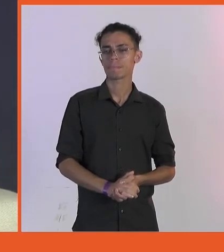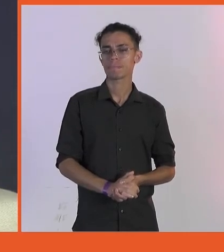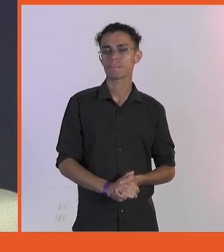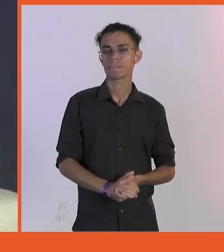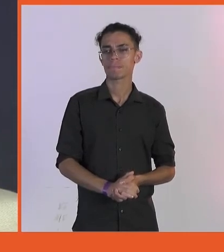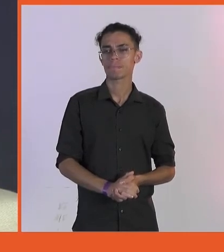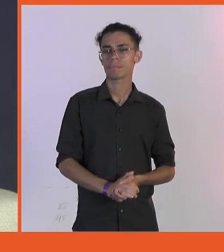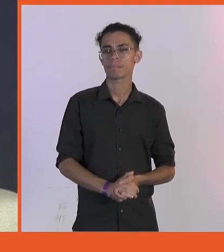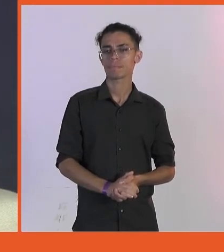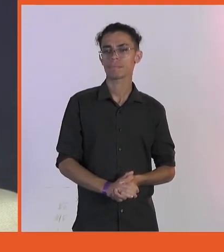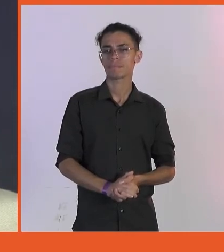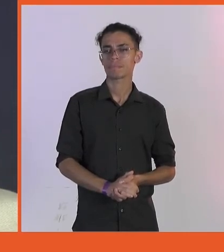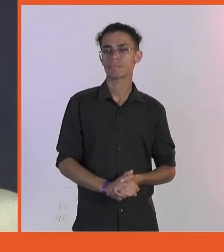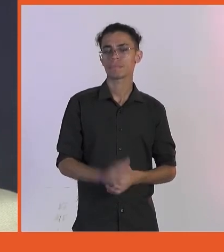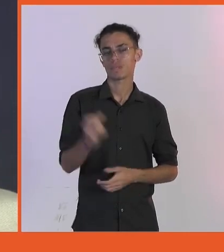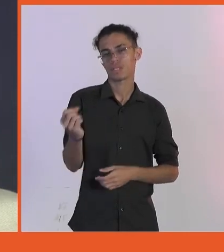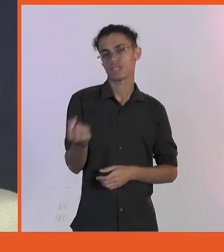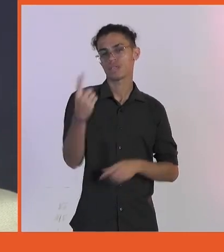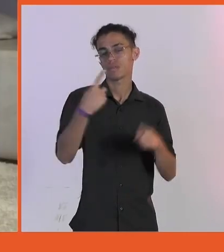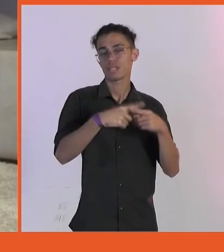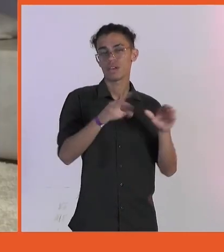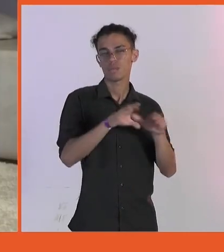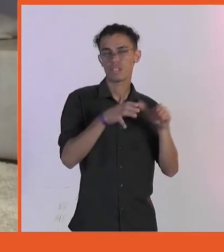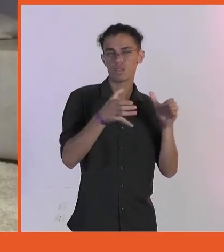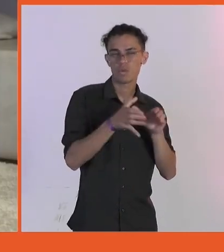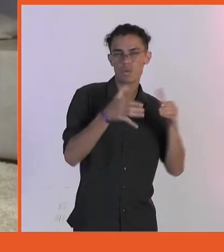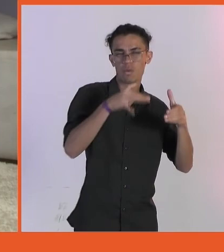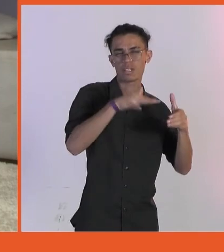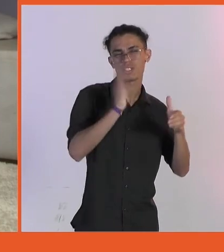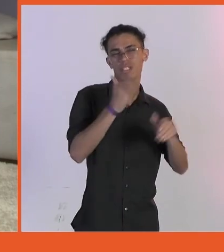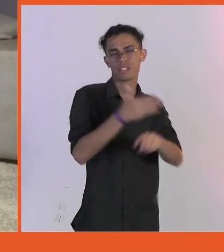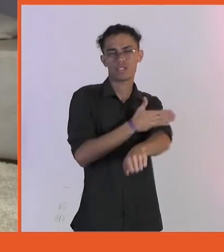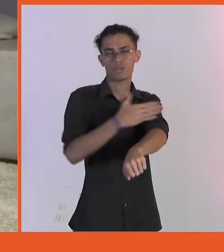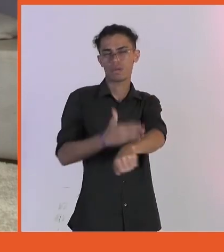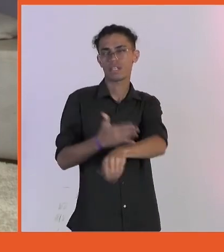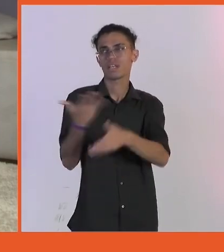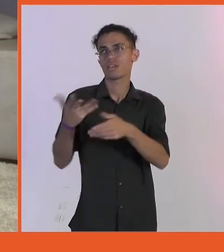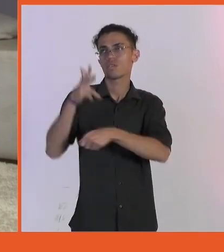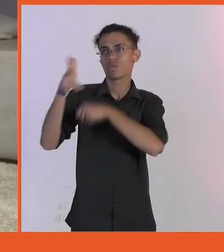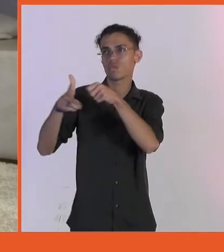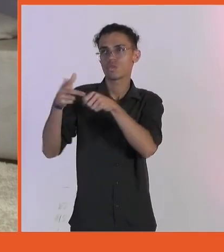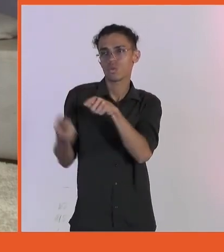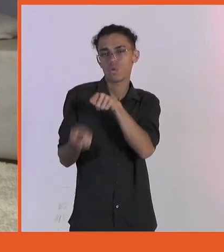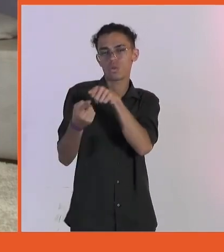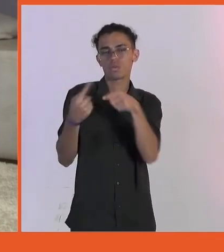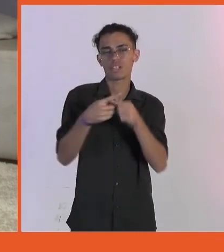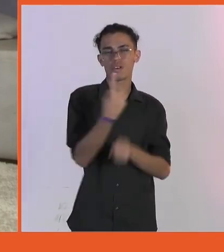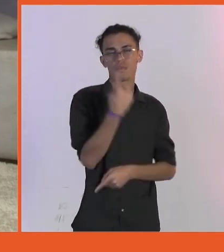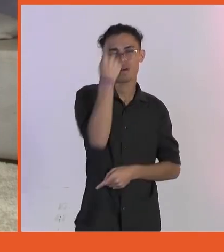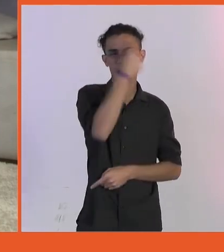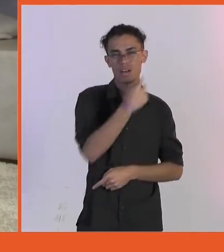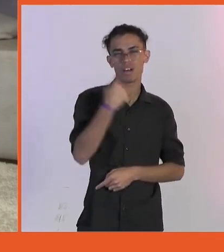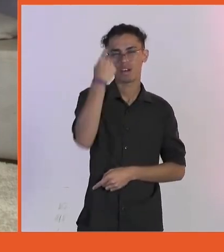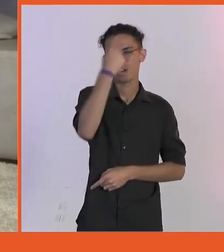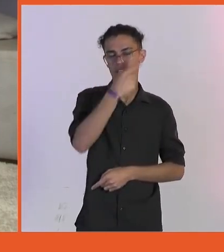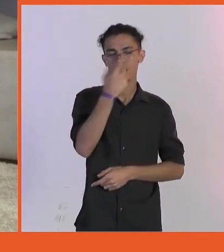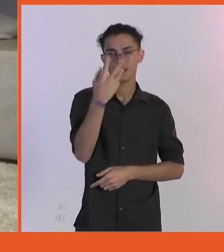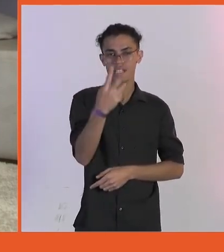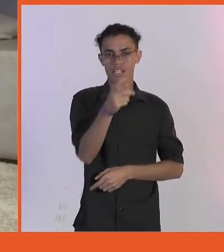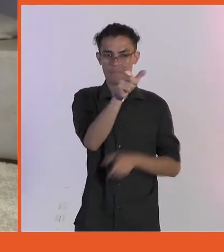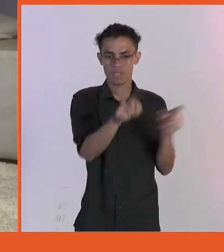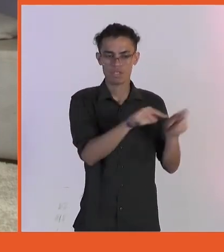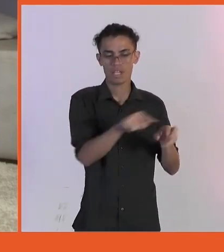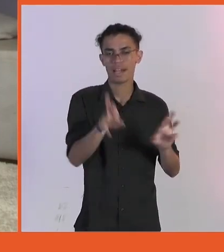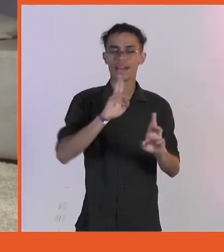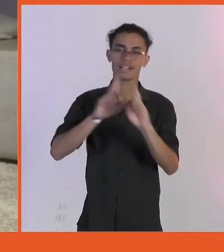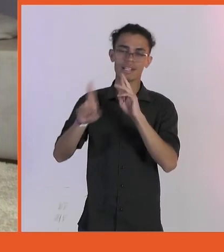aí, sei lá, nossa comunidade está tão acostumada que às vezes a gente até pensa, vamos lançar um vídeo mais curto, porque uma hora toda vez, aí as pessoas reclamam